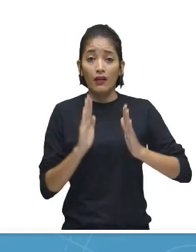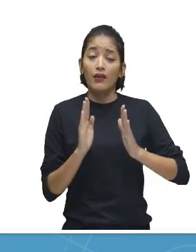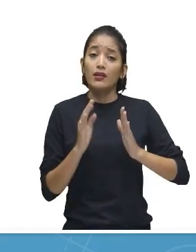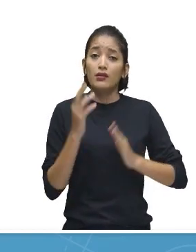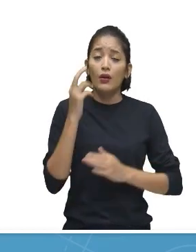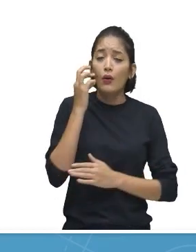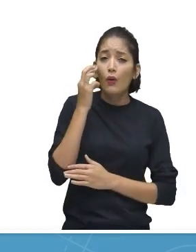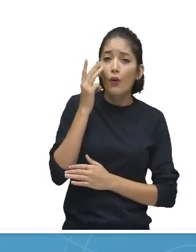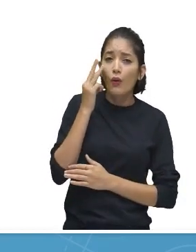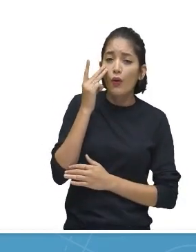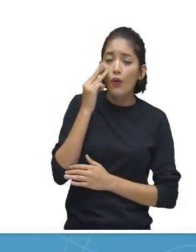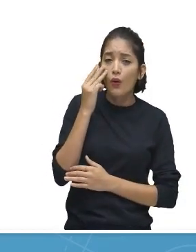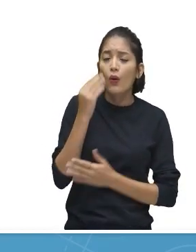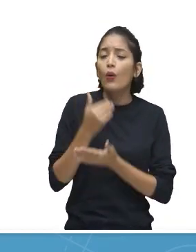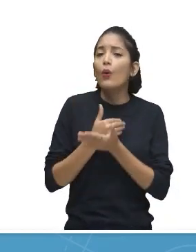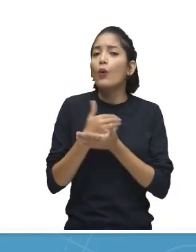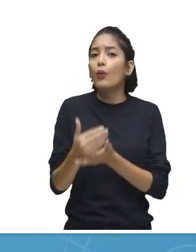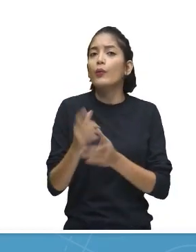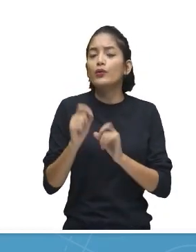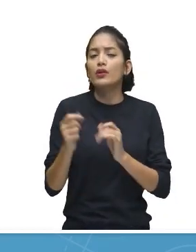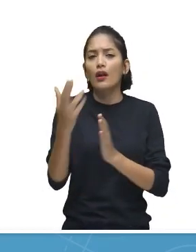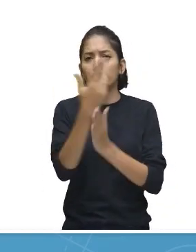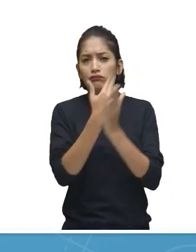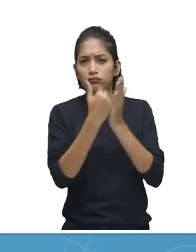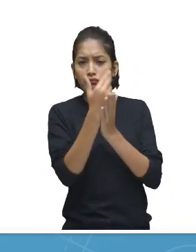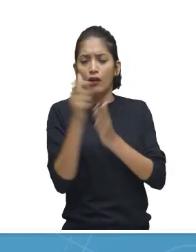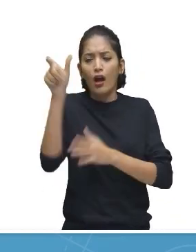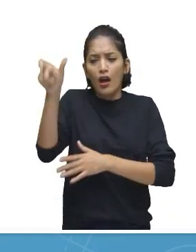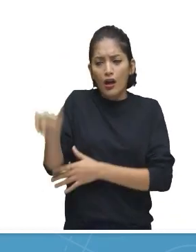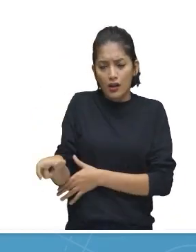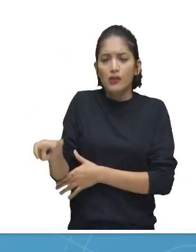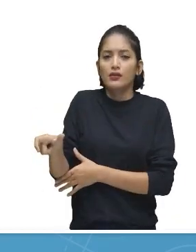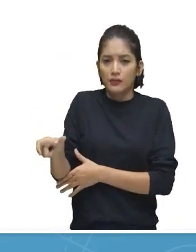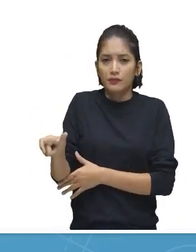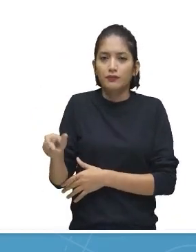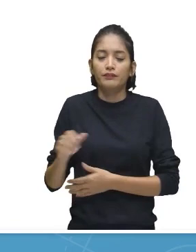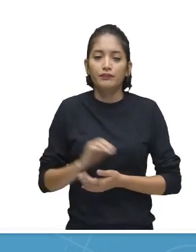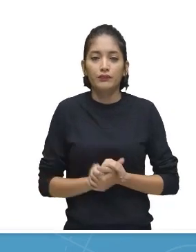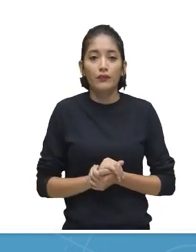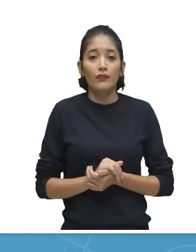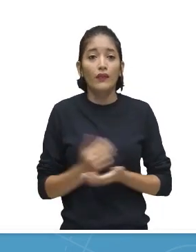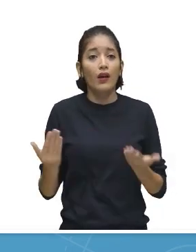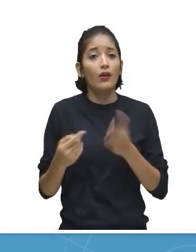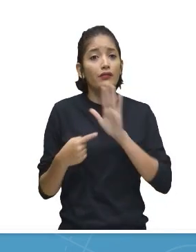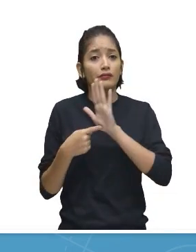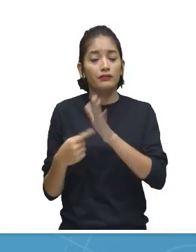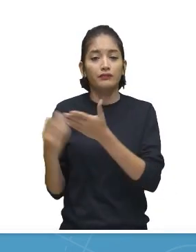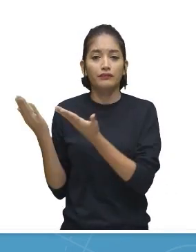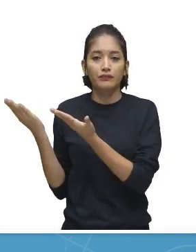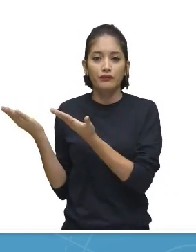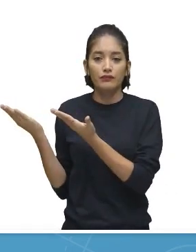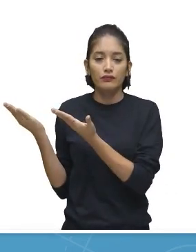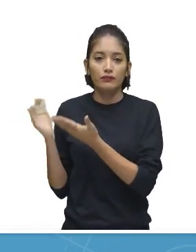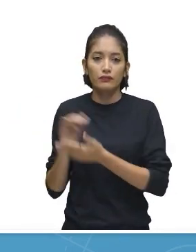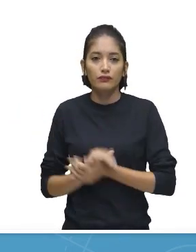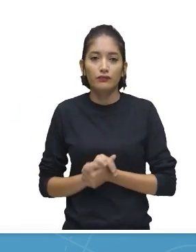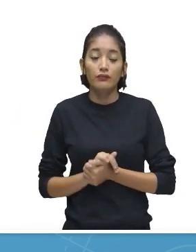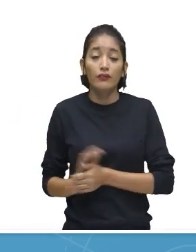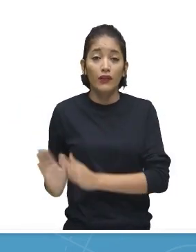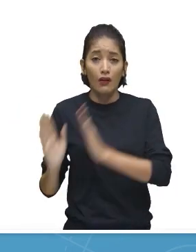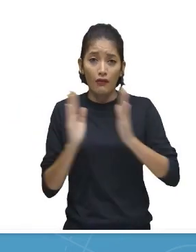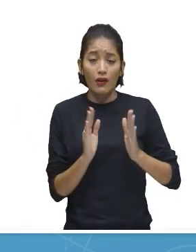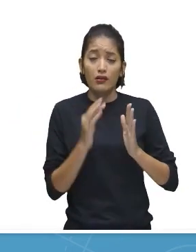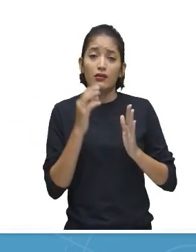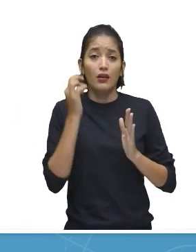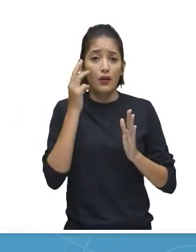conhece Fernandes, ele começa a desenhar personagens circenses. Vamos conhecer uma obra desse período. Aqui é a fase rosa, aqui são